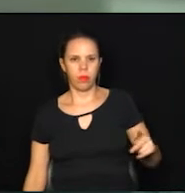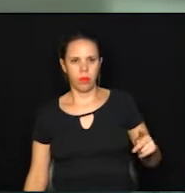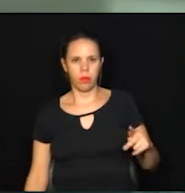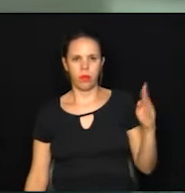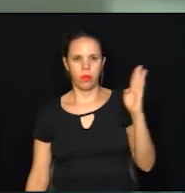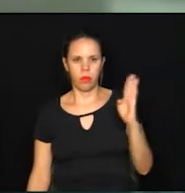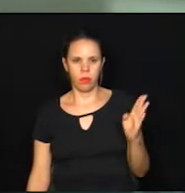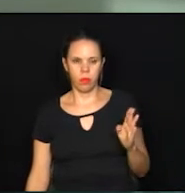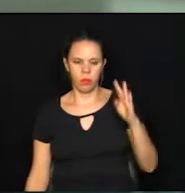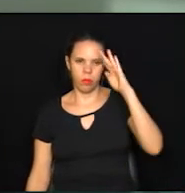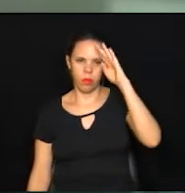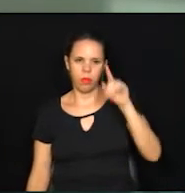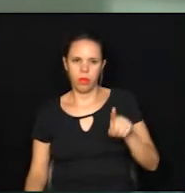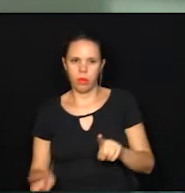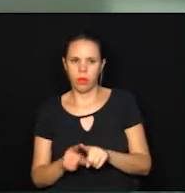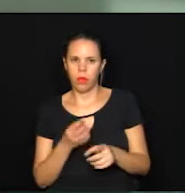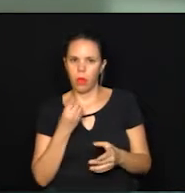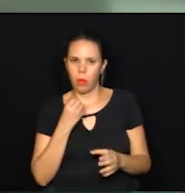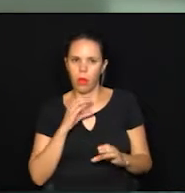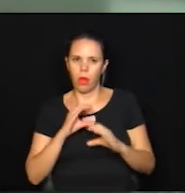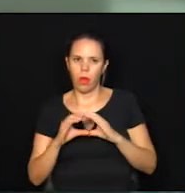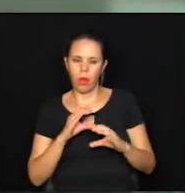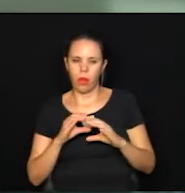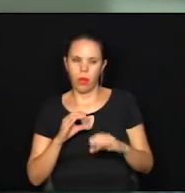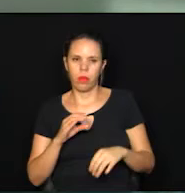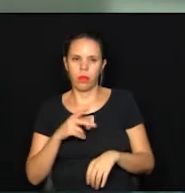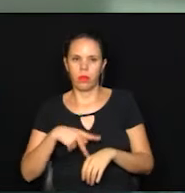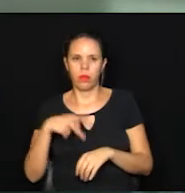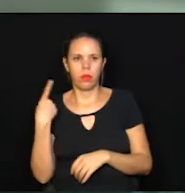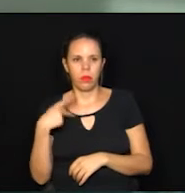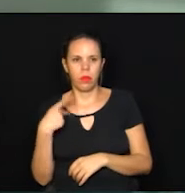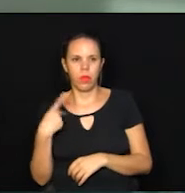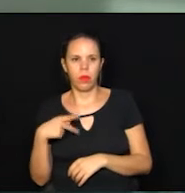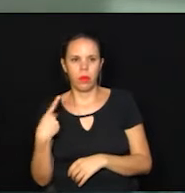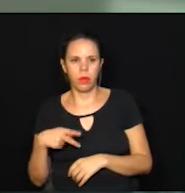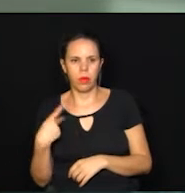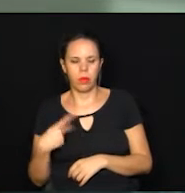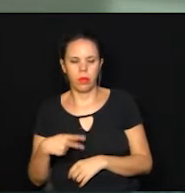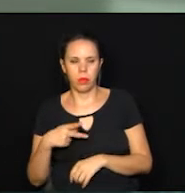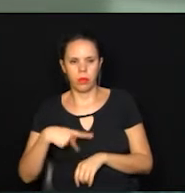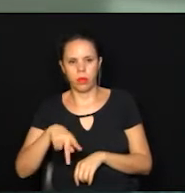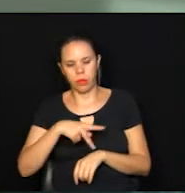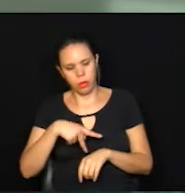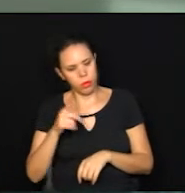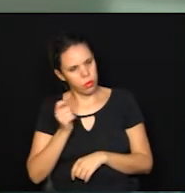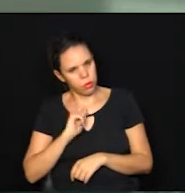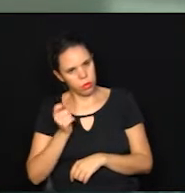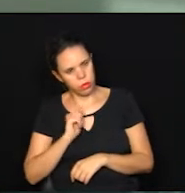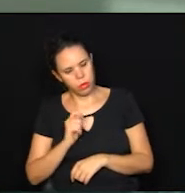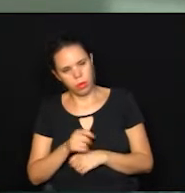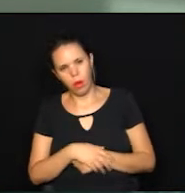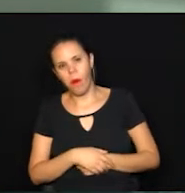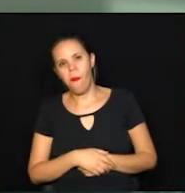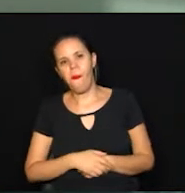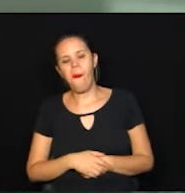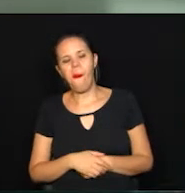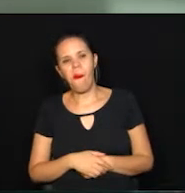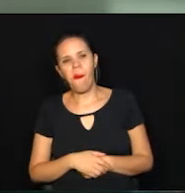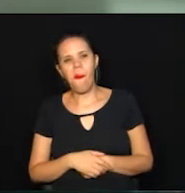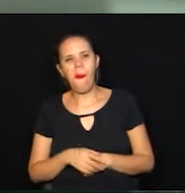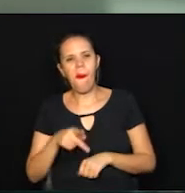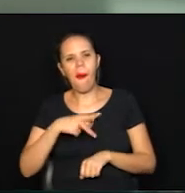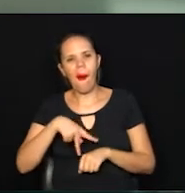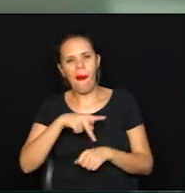brasileiro e uma boa relação com o Paraguai. A Argentina foi dos países